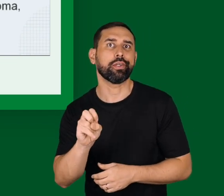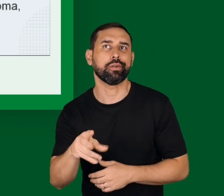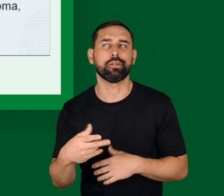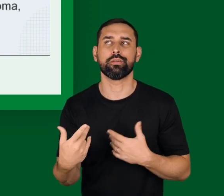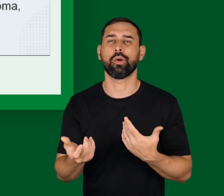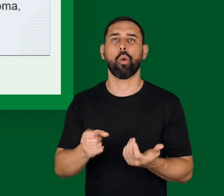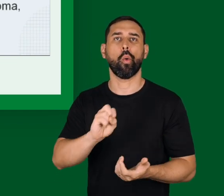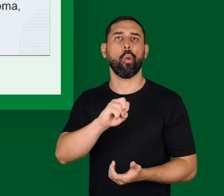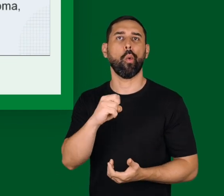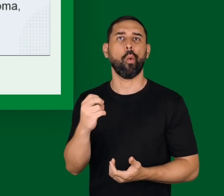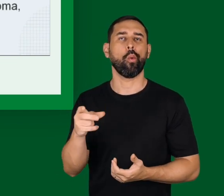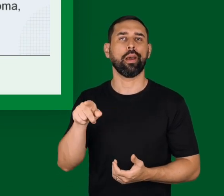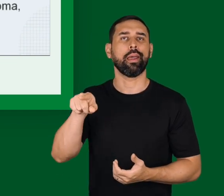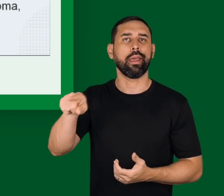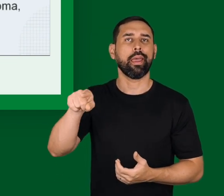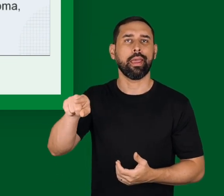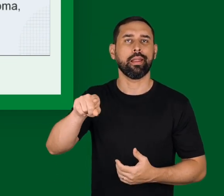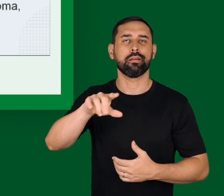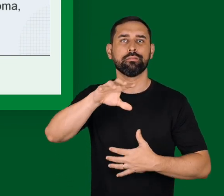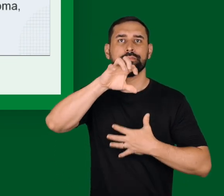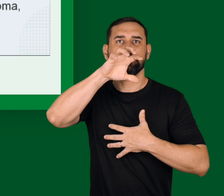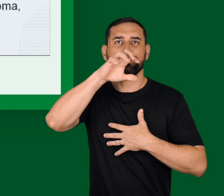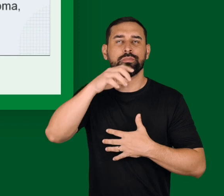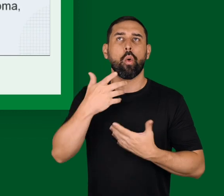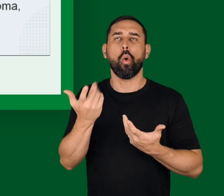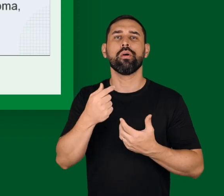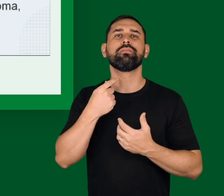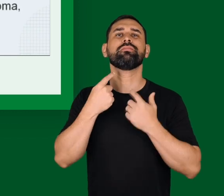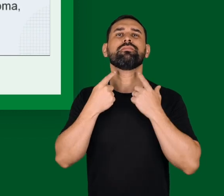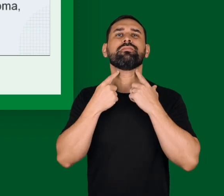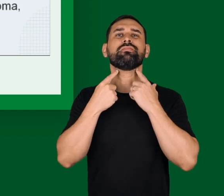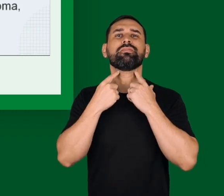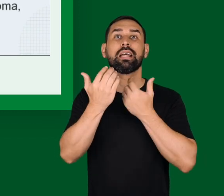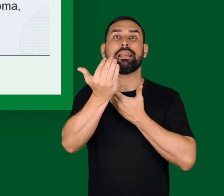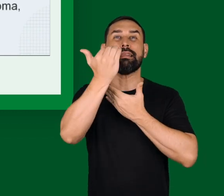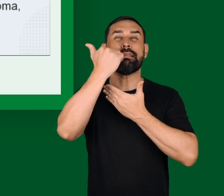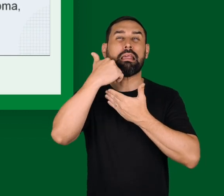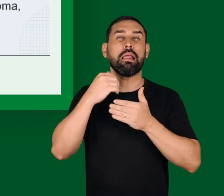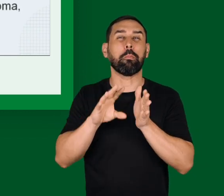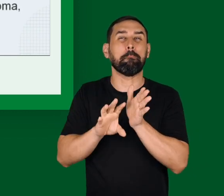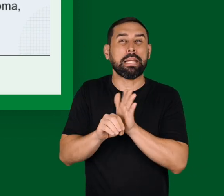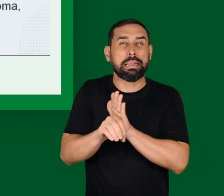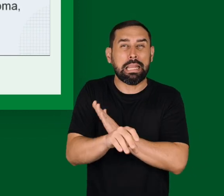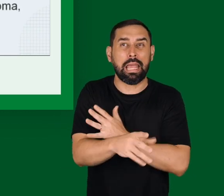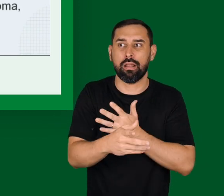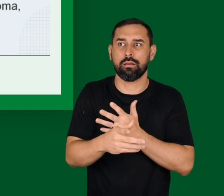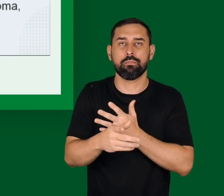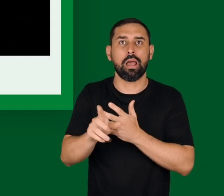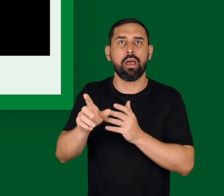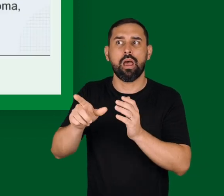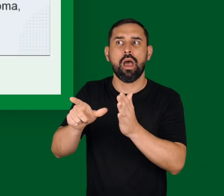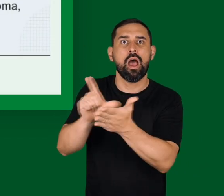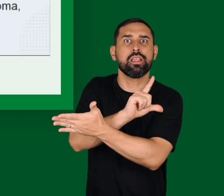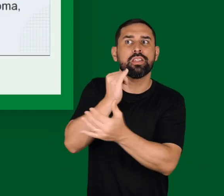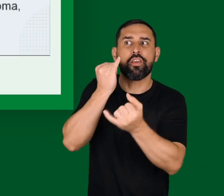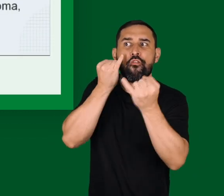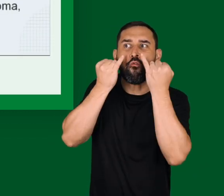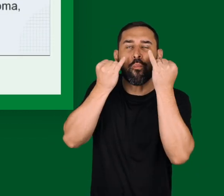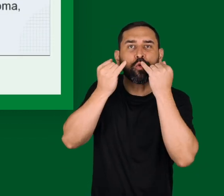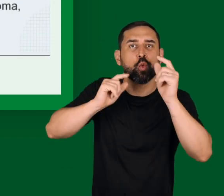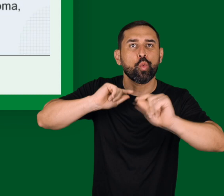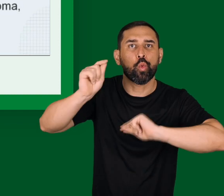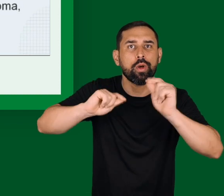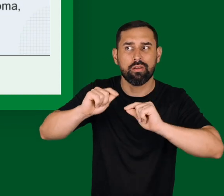está evoluindo com um quadro viral, evoluiu com a bronquiolite, epiglotite, qual foi a história que levou